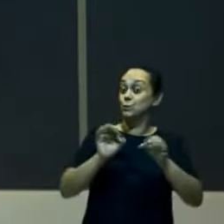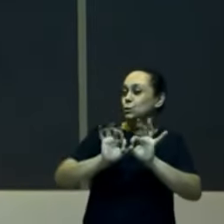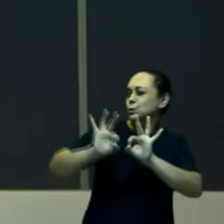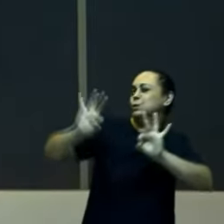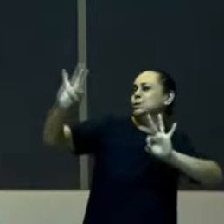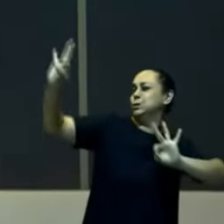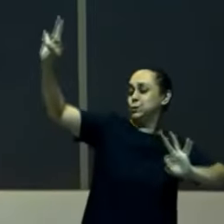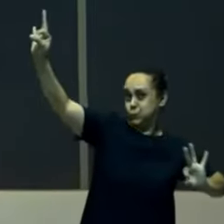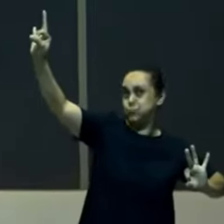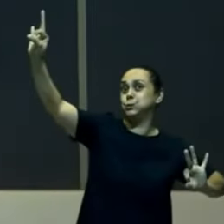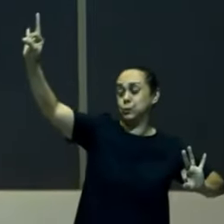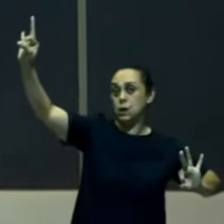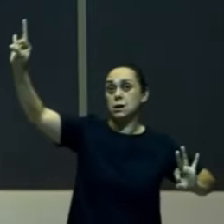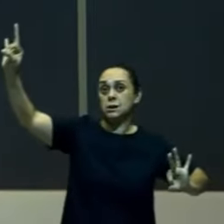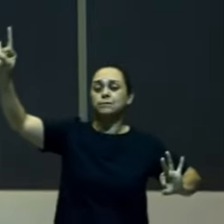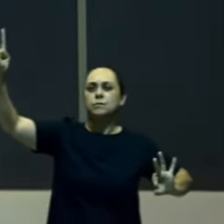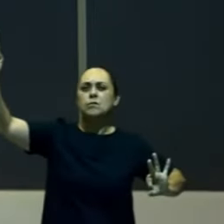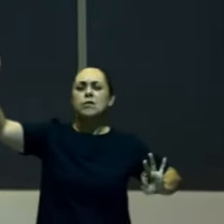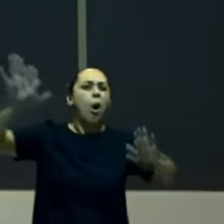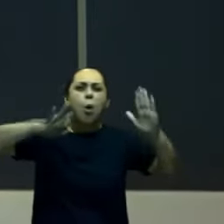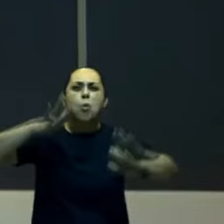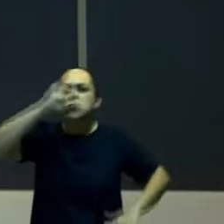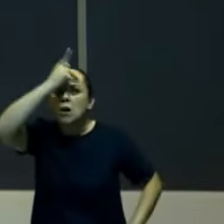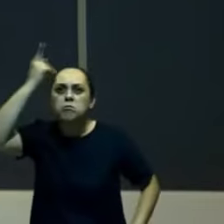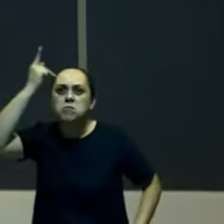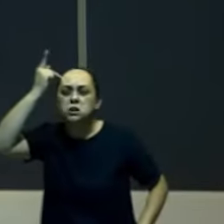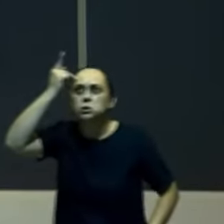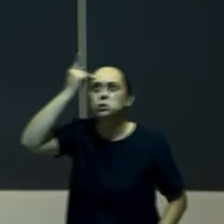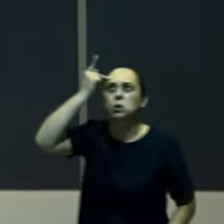que estudiosos dizem que chega a 1.400